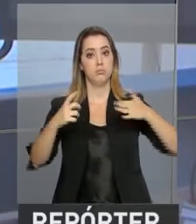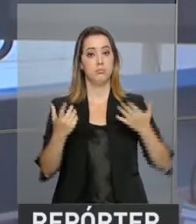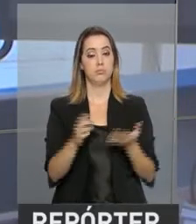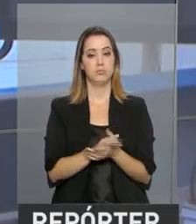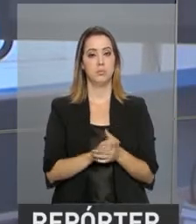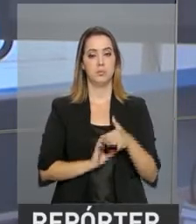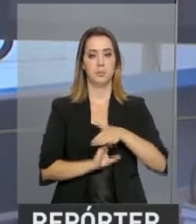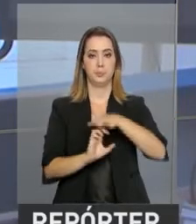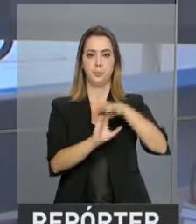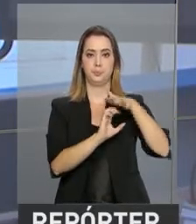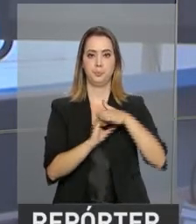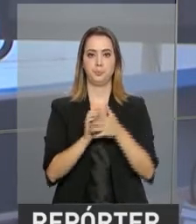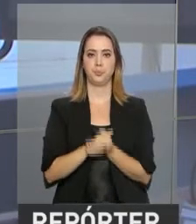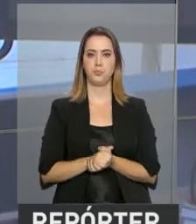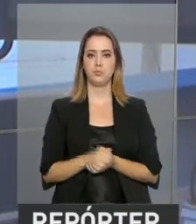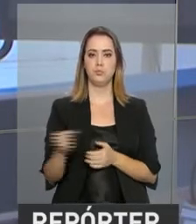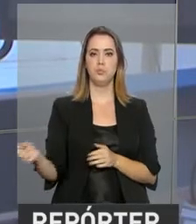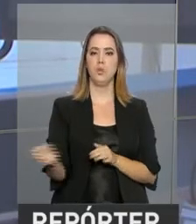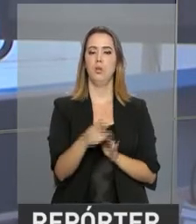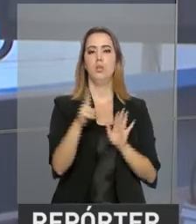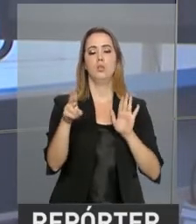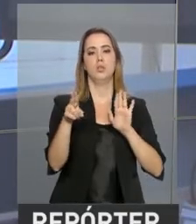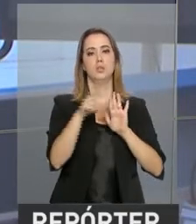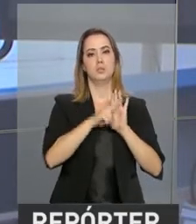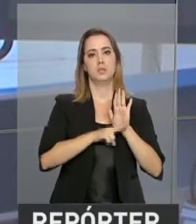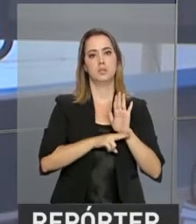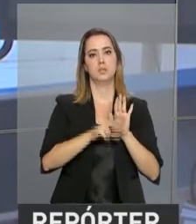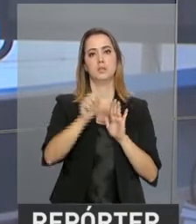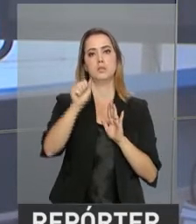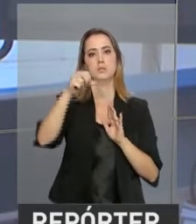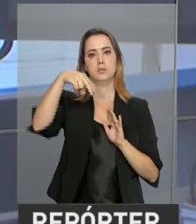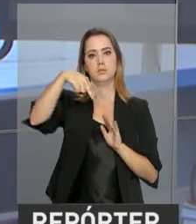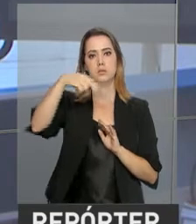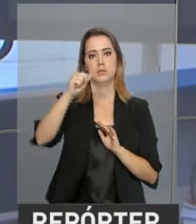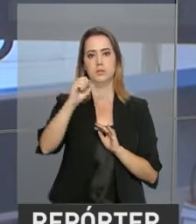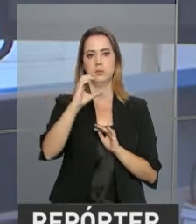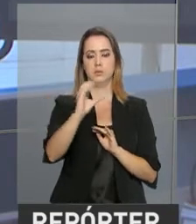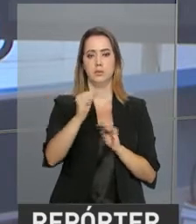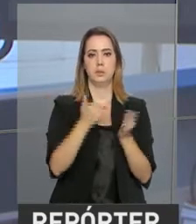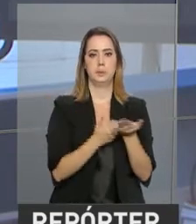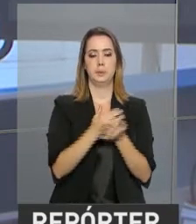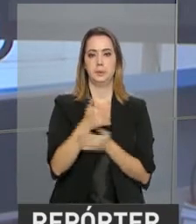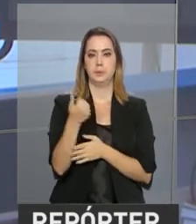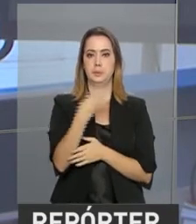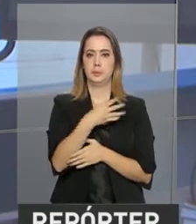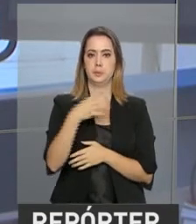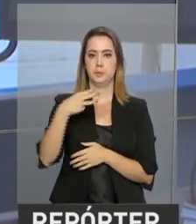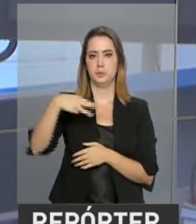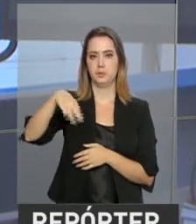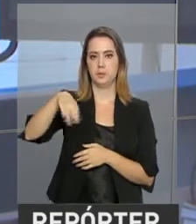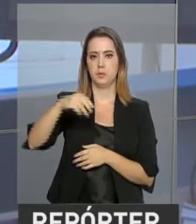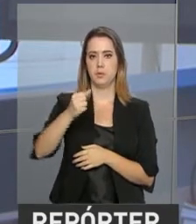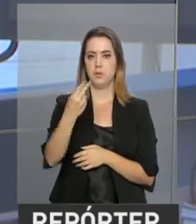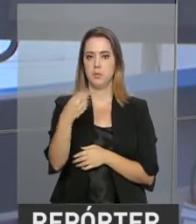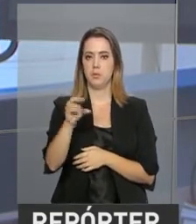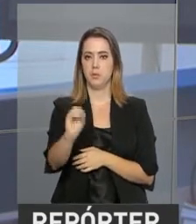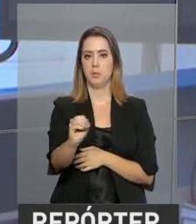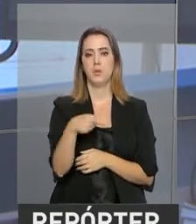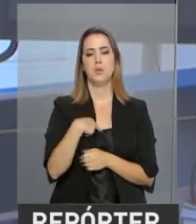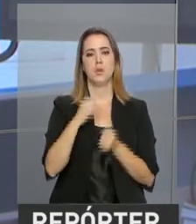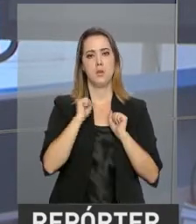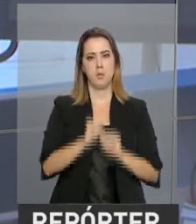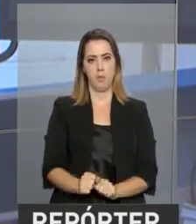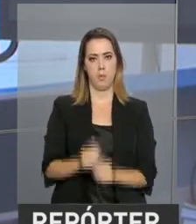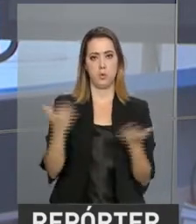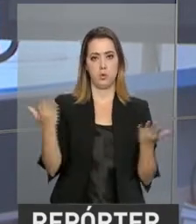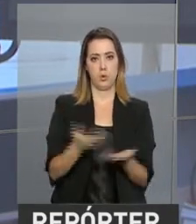novas regras da agência nacional de aviação civil começam a valer em 14 de março entre as mudanças está a permissão para que as